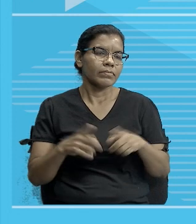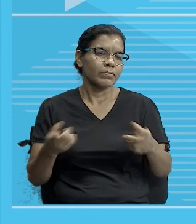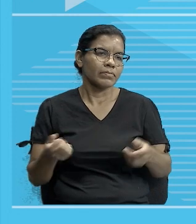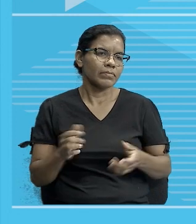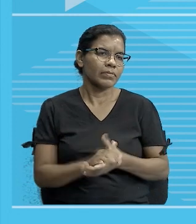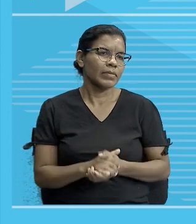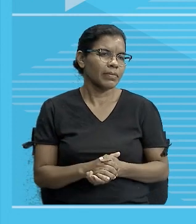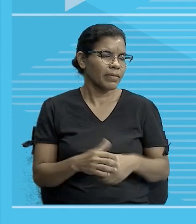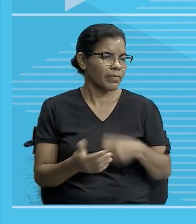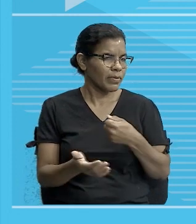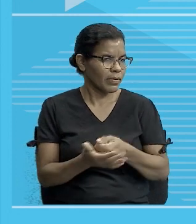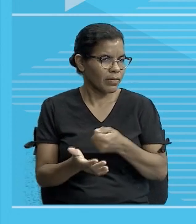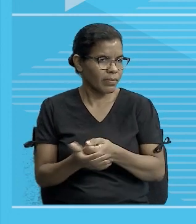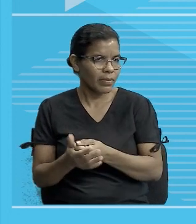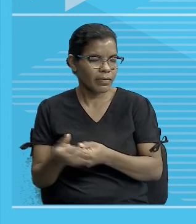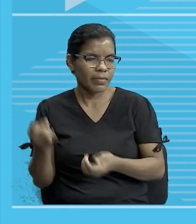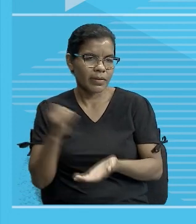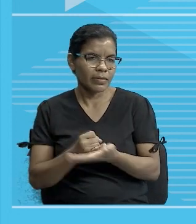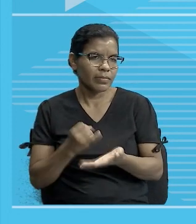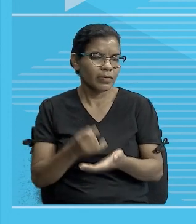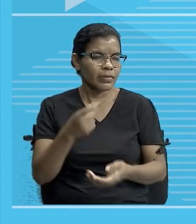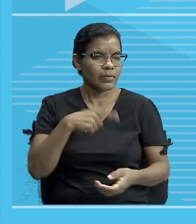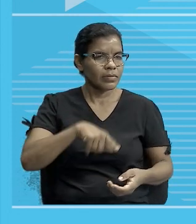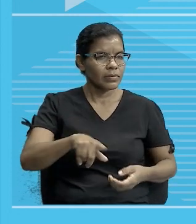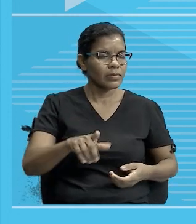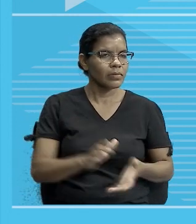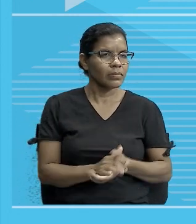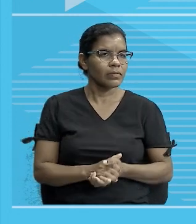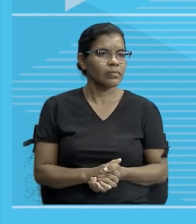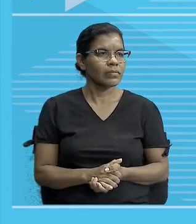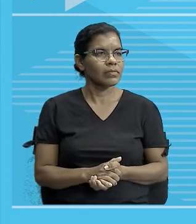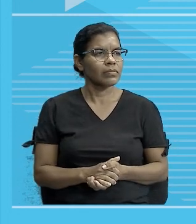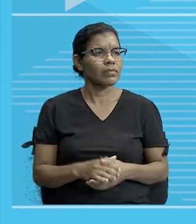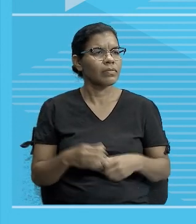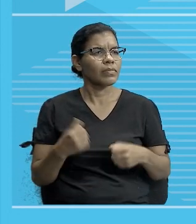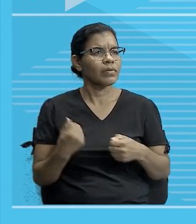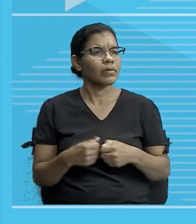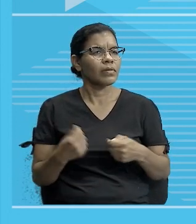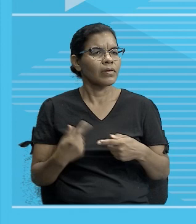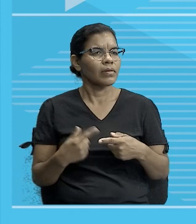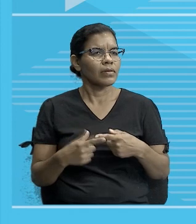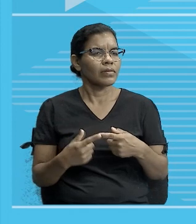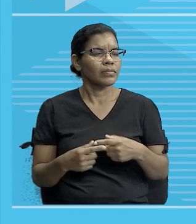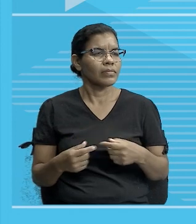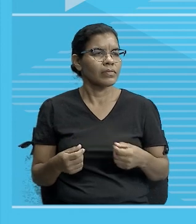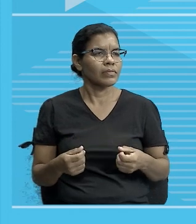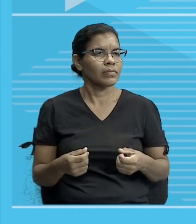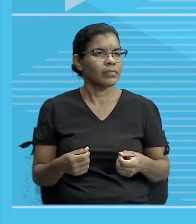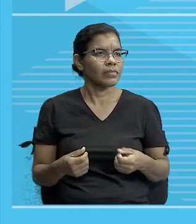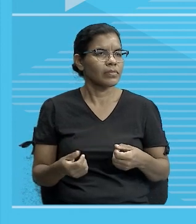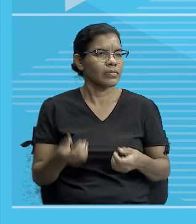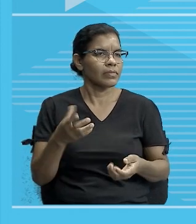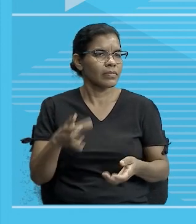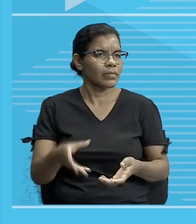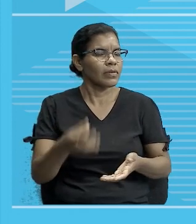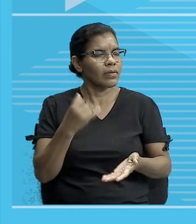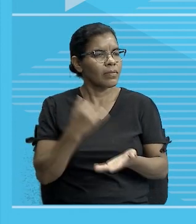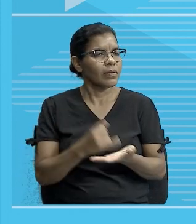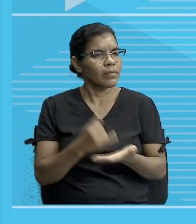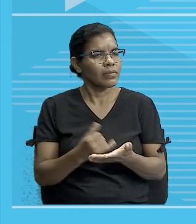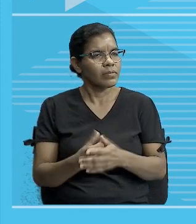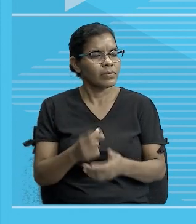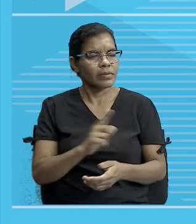para você cobrar mais impostos dos outros. Tinha que agora cobrar impostos dos que não pagavam, daqueles que eram